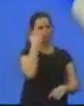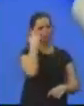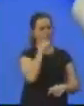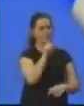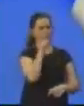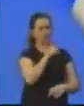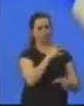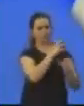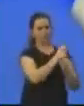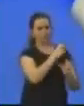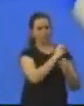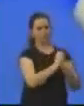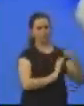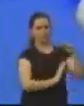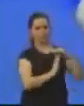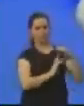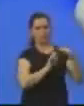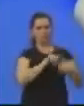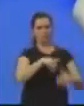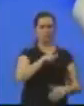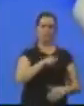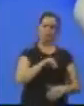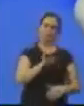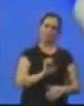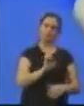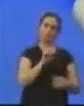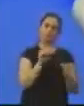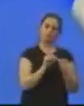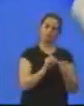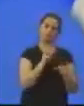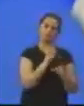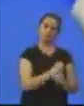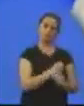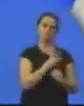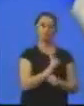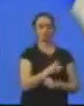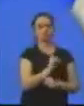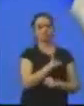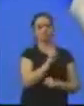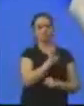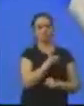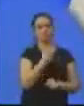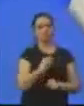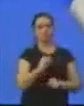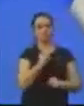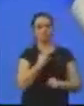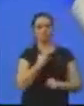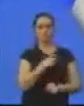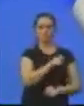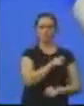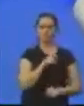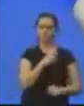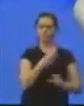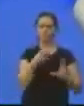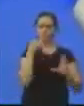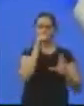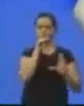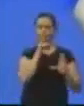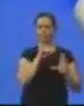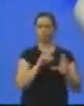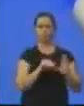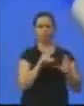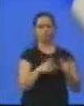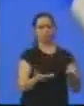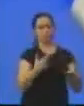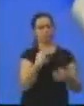para o cálculo do limite, eu faço a conta como se ela fosse contínua. Eu vou lá e ponho o valor de x para onde ele está atendendo. Põe lá no